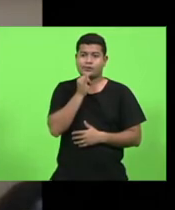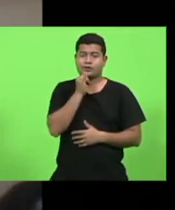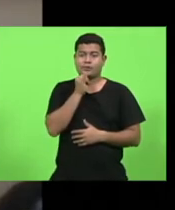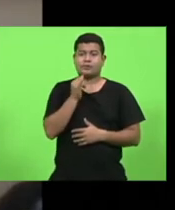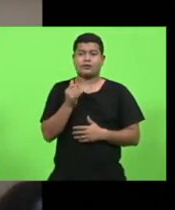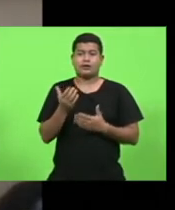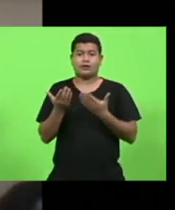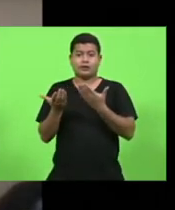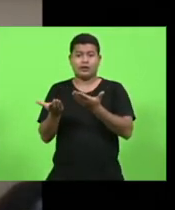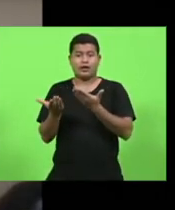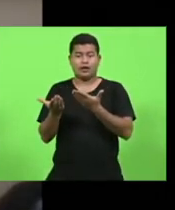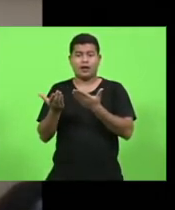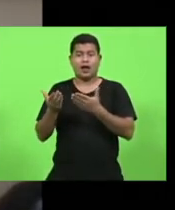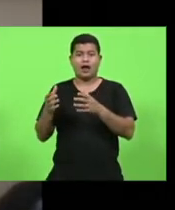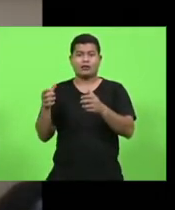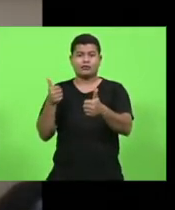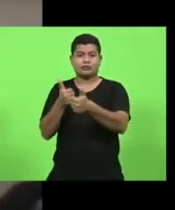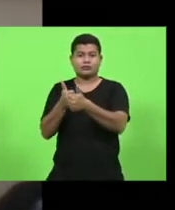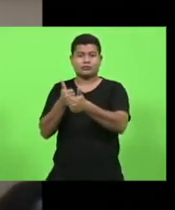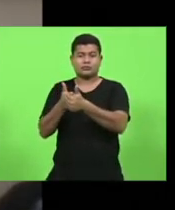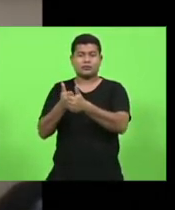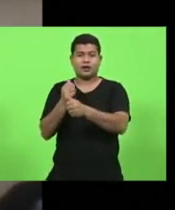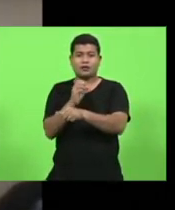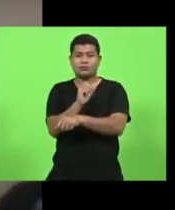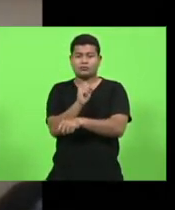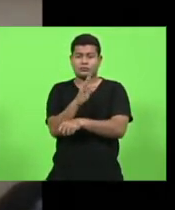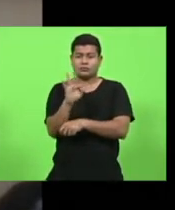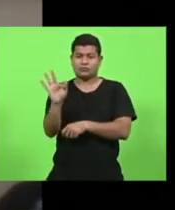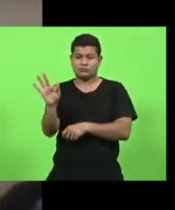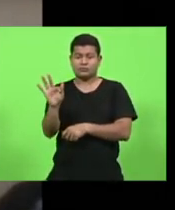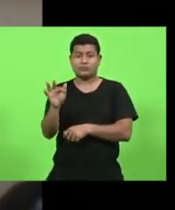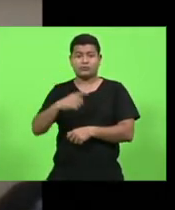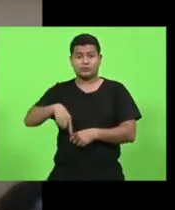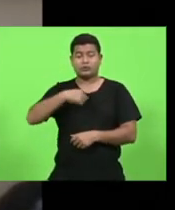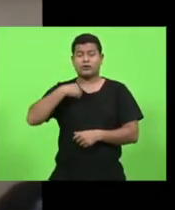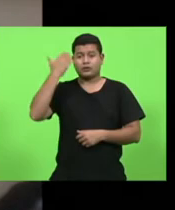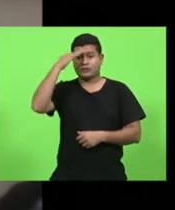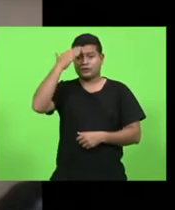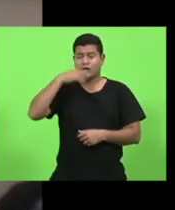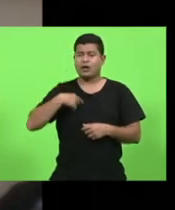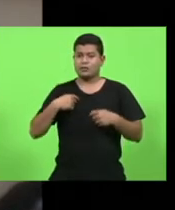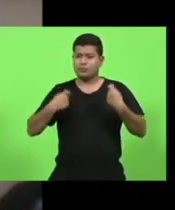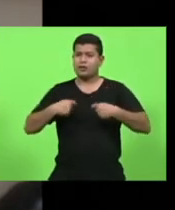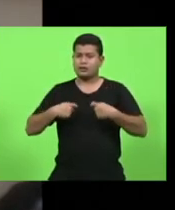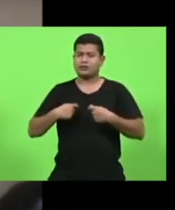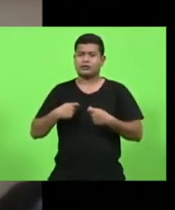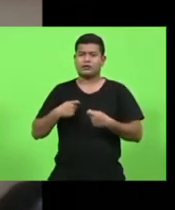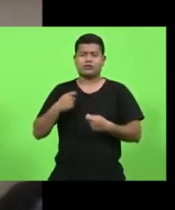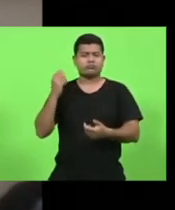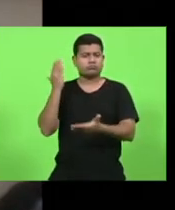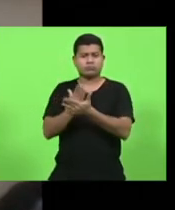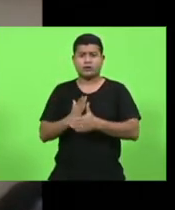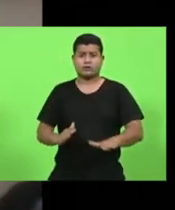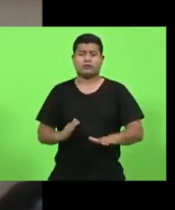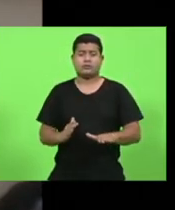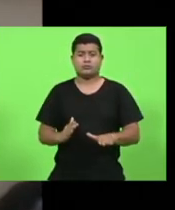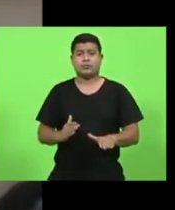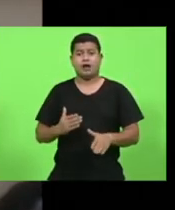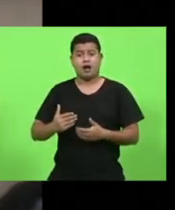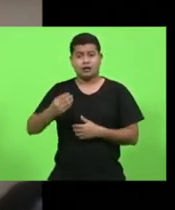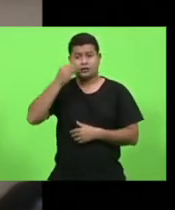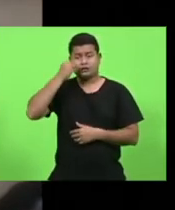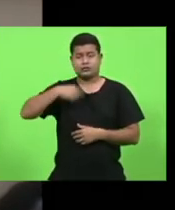né, porque efetivamente entendemos que é hora de darmos um basta, é hora de tentarmos fazer valer os